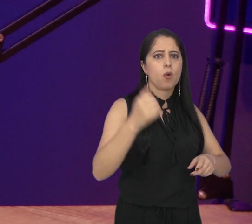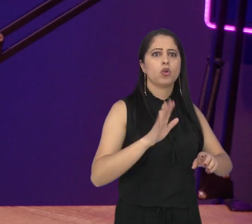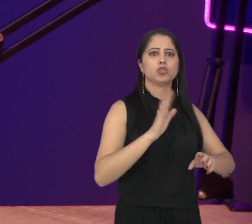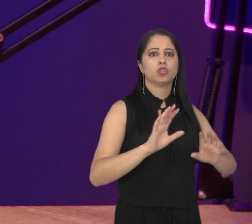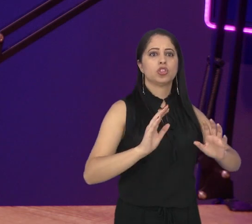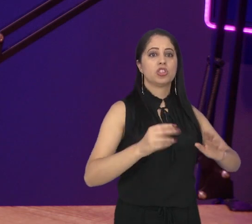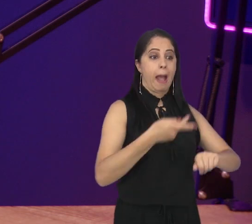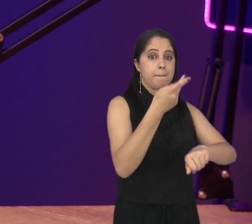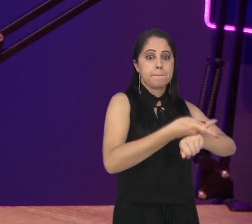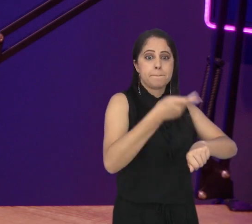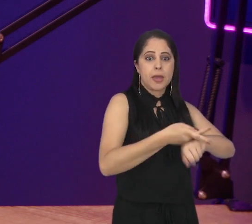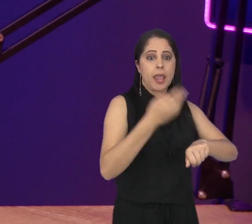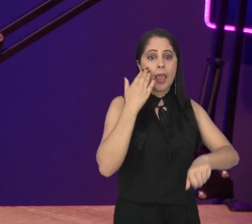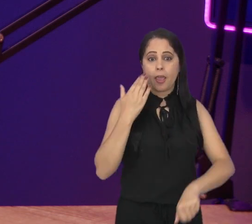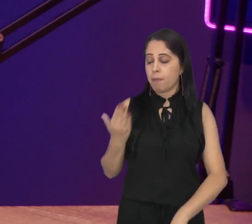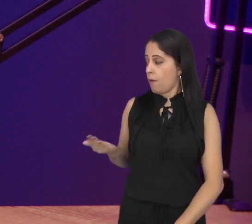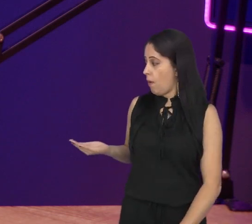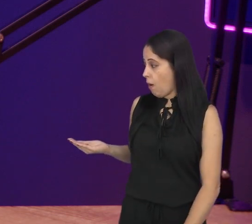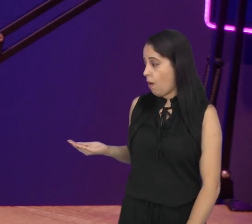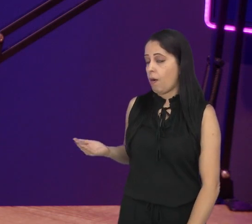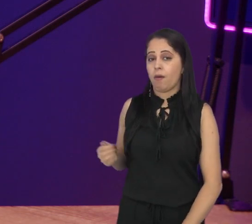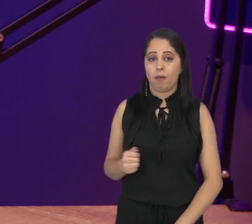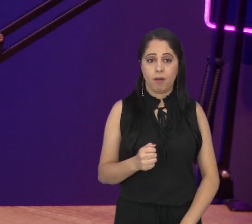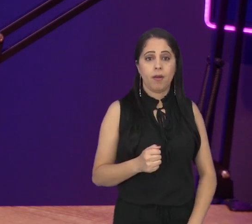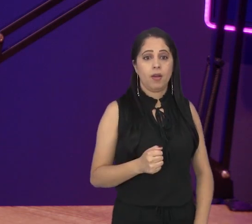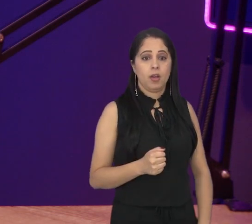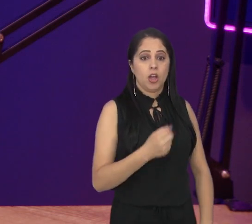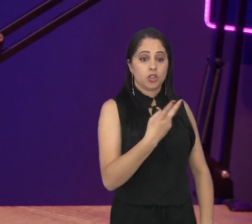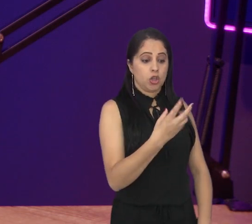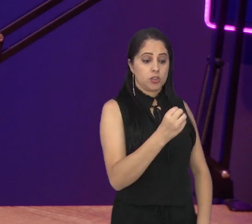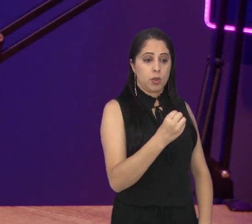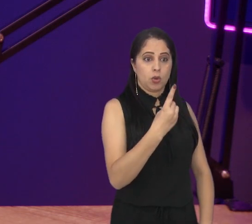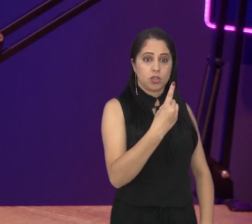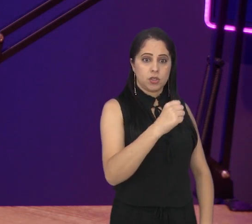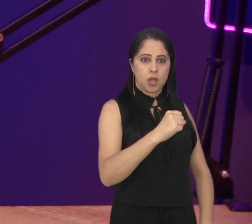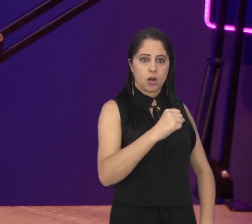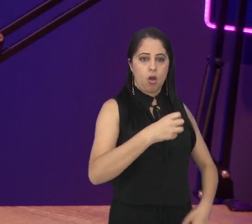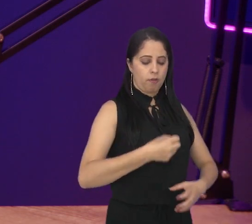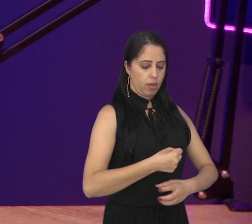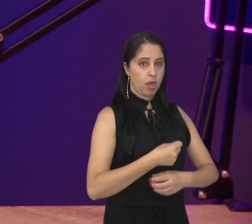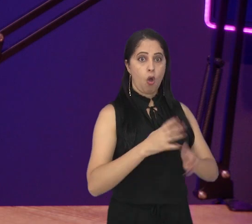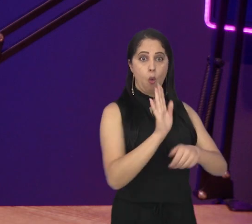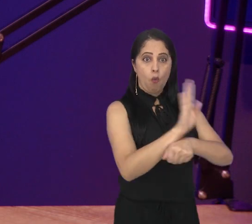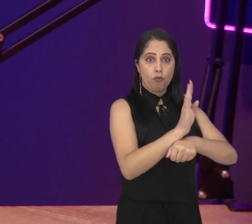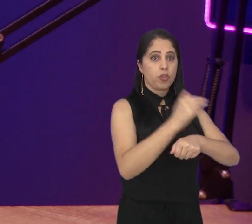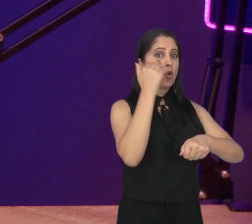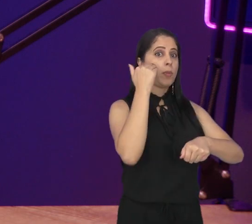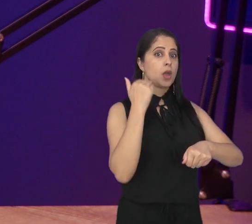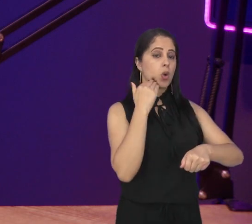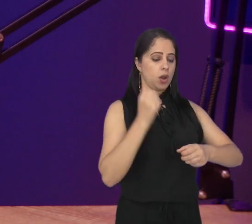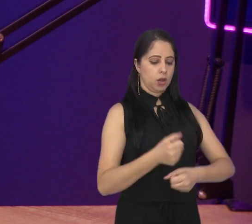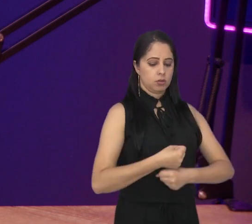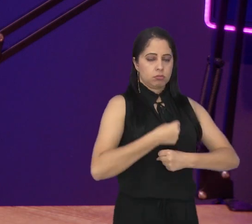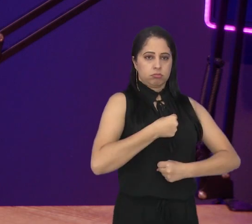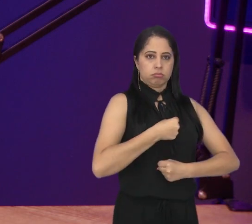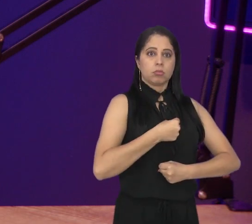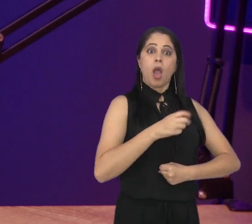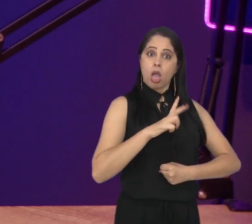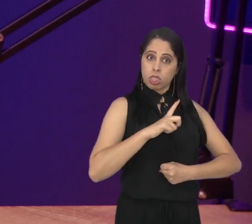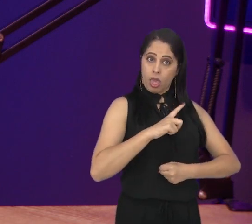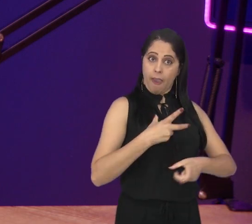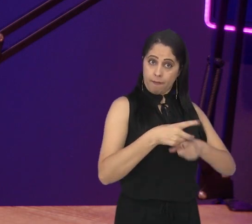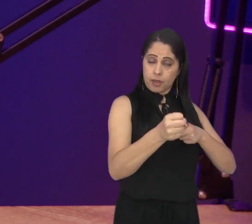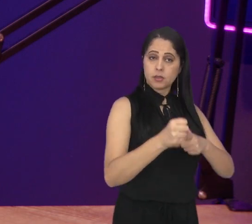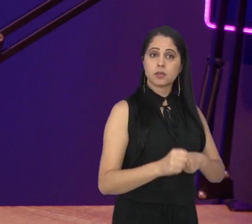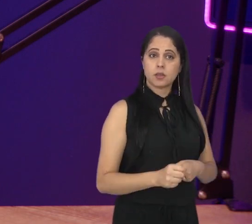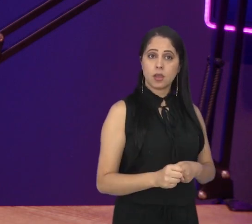indicação pro Grammy, já ganharam, né, Parasita em 2020, recebeu o Oscar, mais de um Oscar, né, mas principalmente o Oscar de melhor filme.